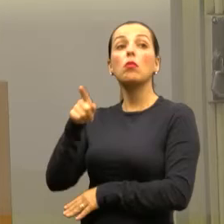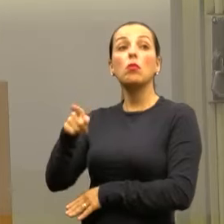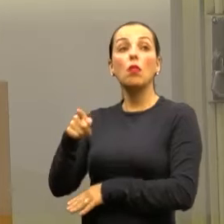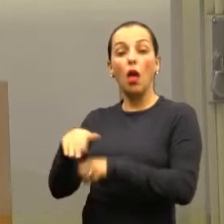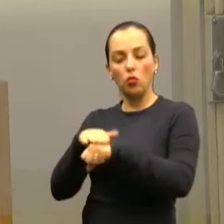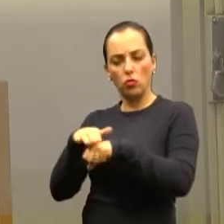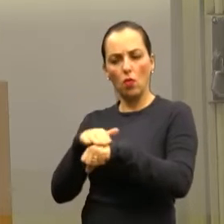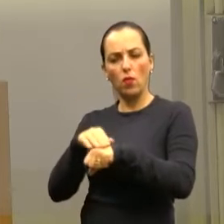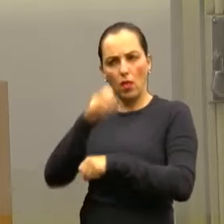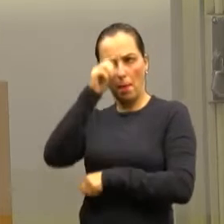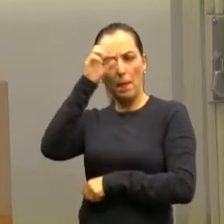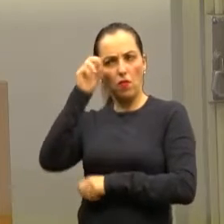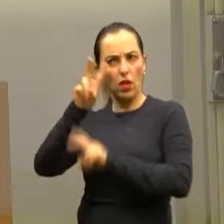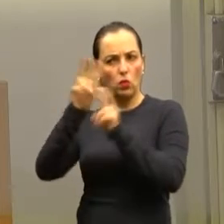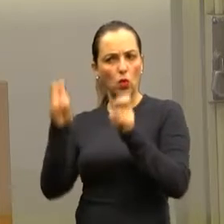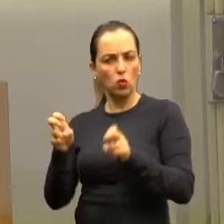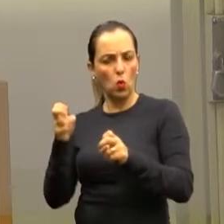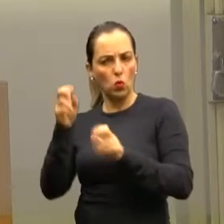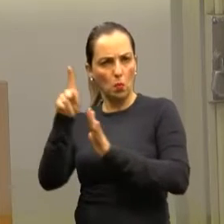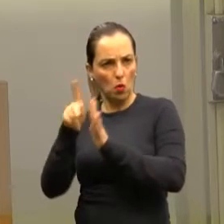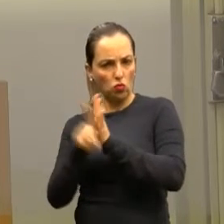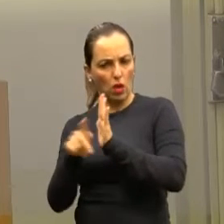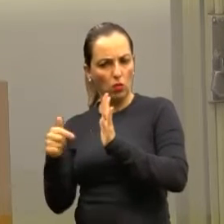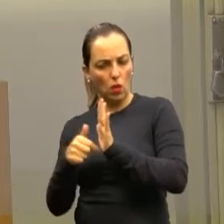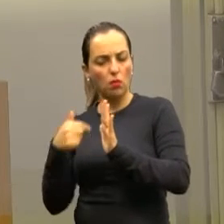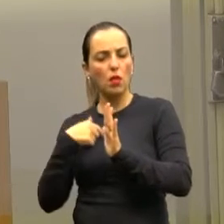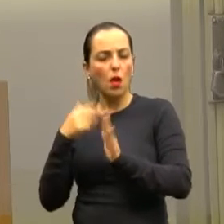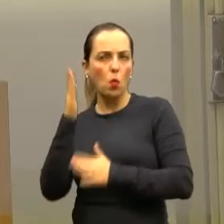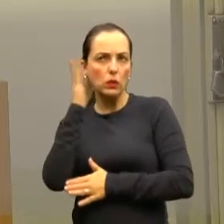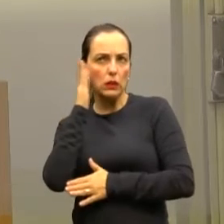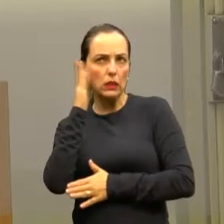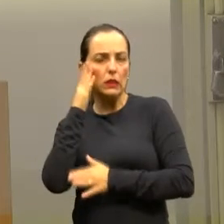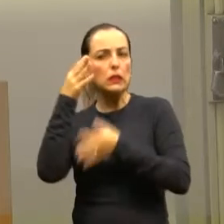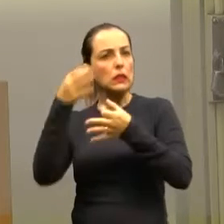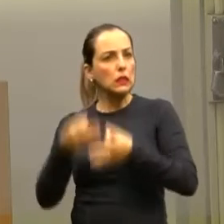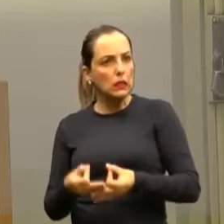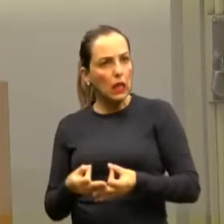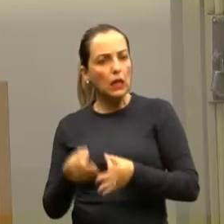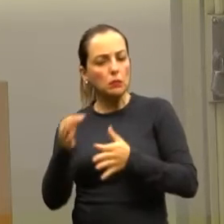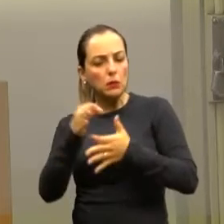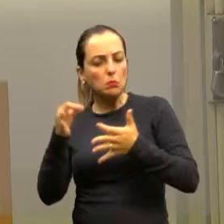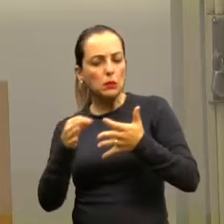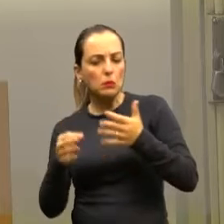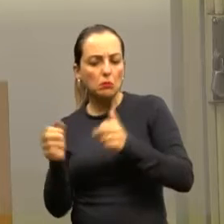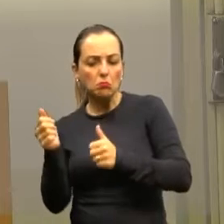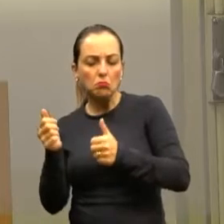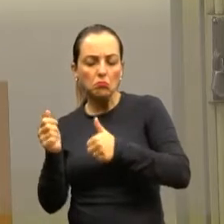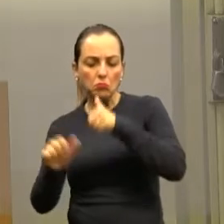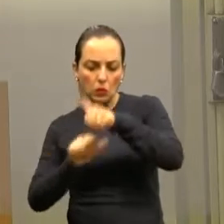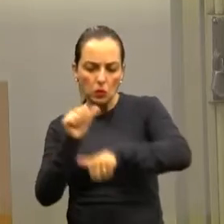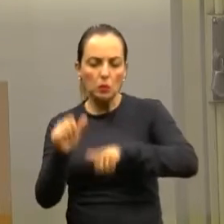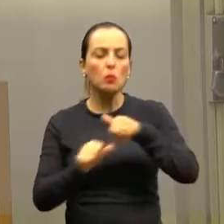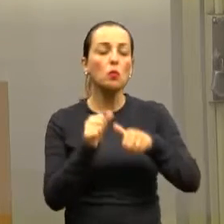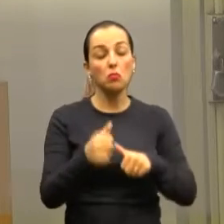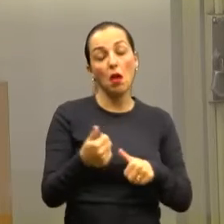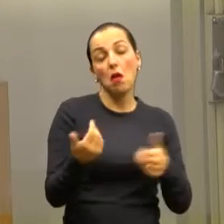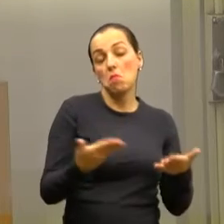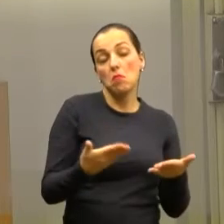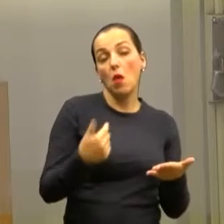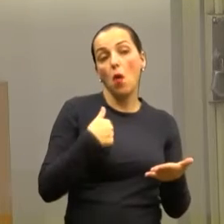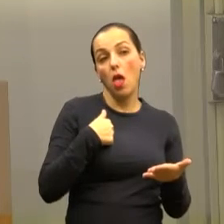o projeto eu não sei se todos foram mas eu fui entendi bem o projeto a alguns pontos foram acertados Então eu tenho